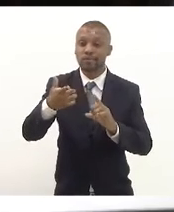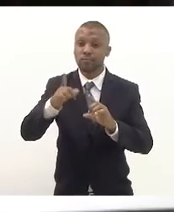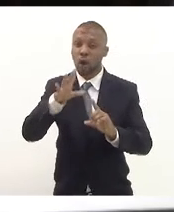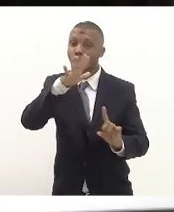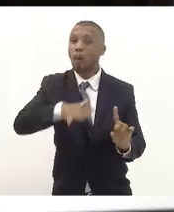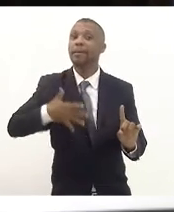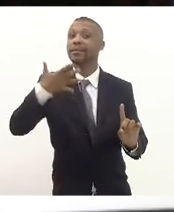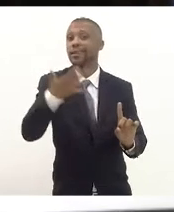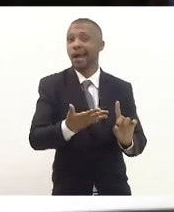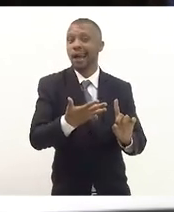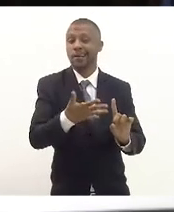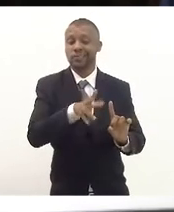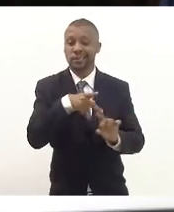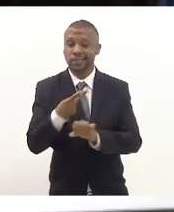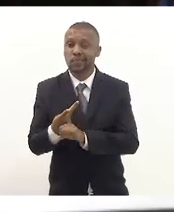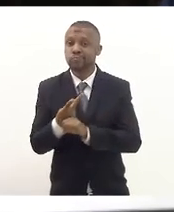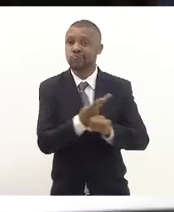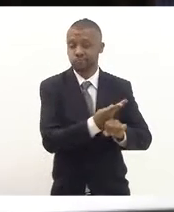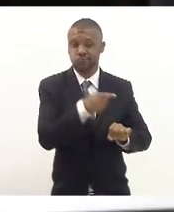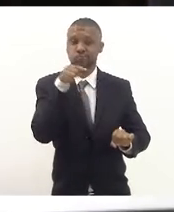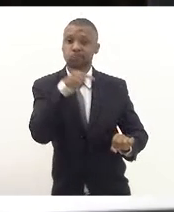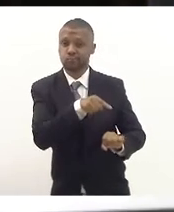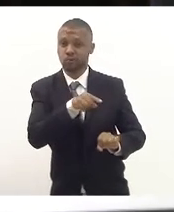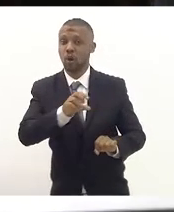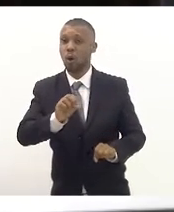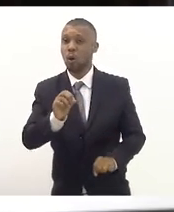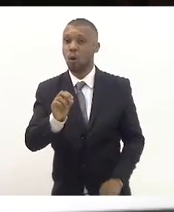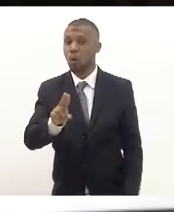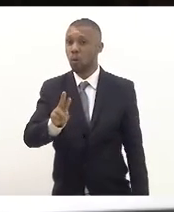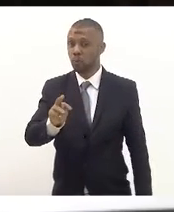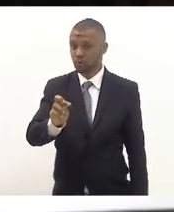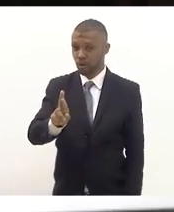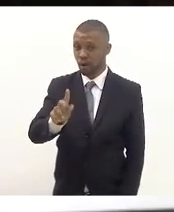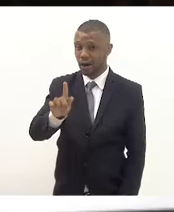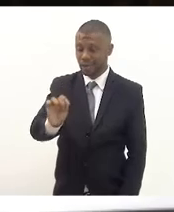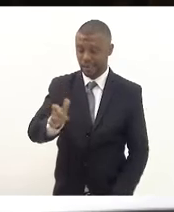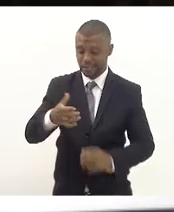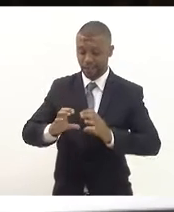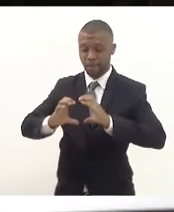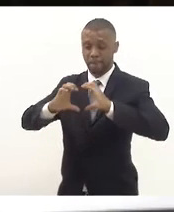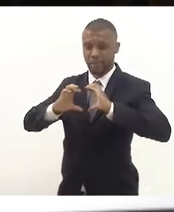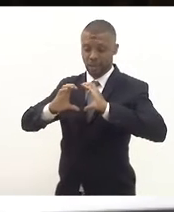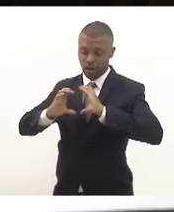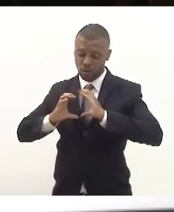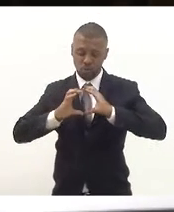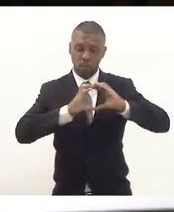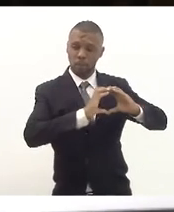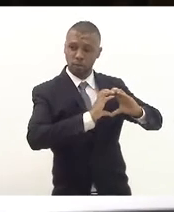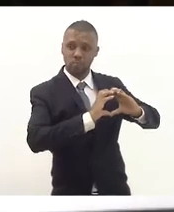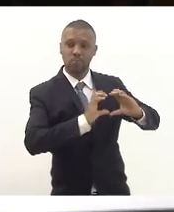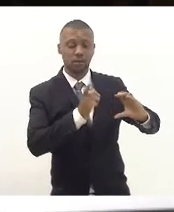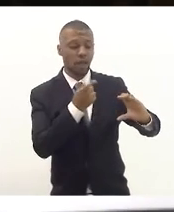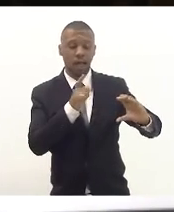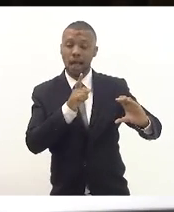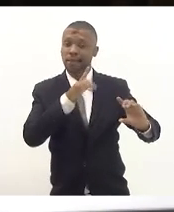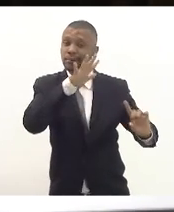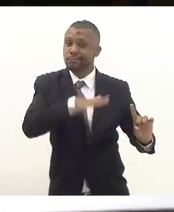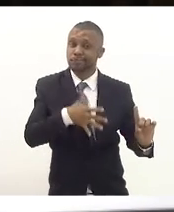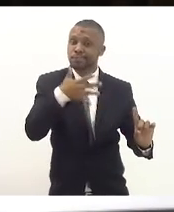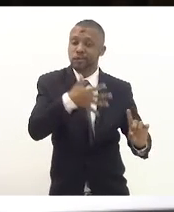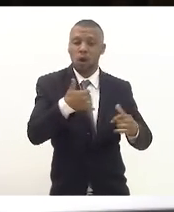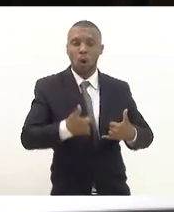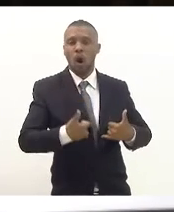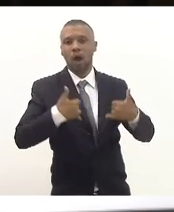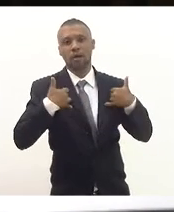é só outorga que concede essa grande honraria ao presidente